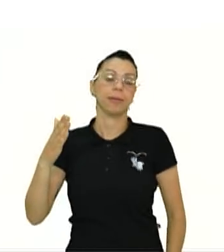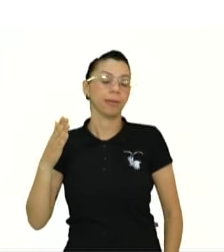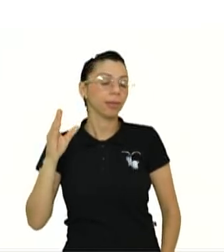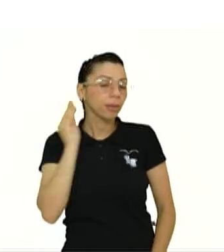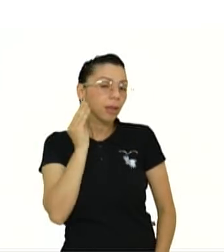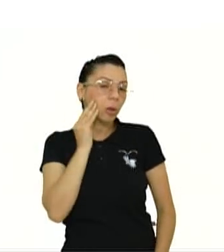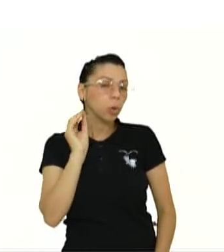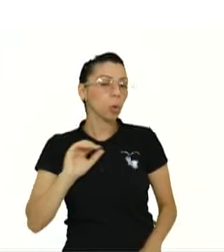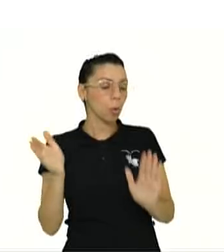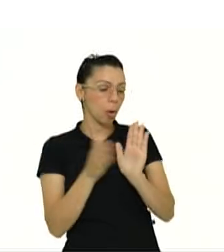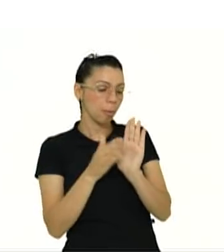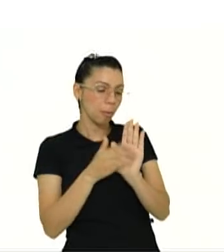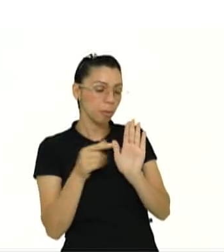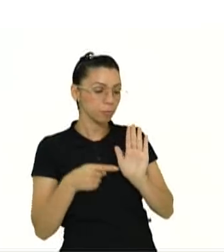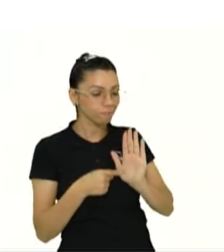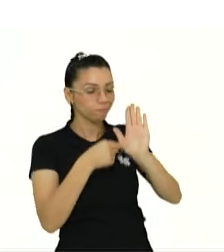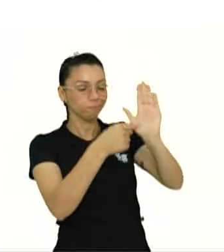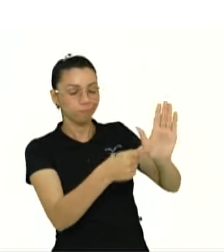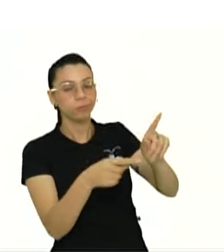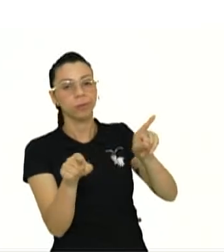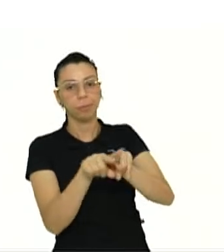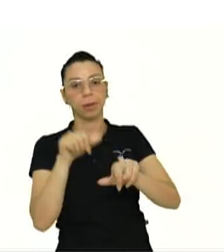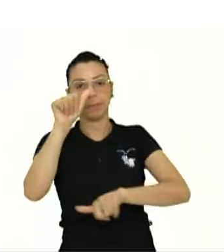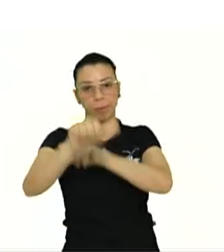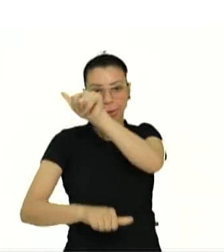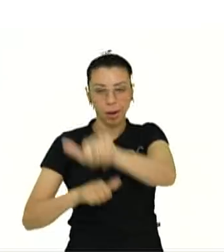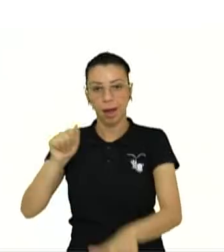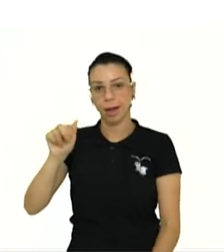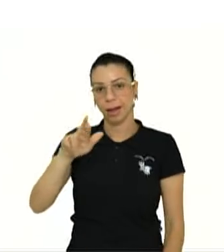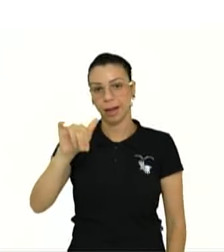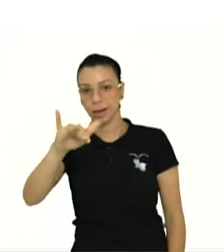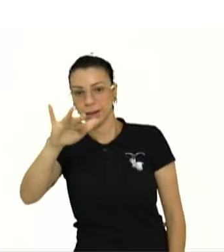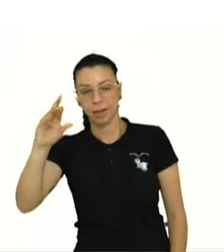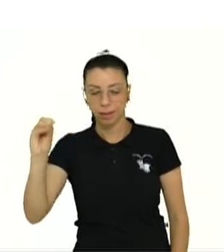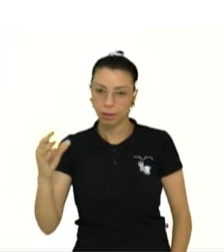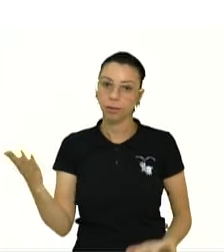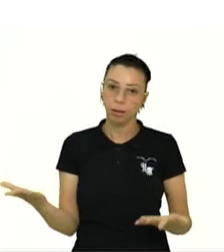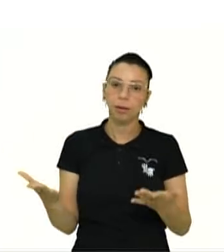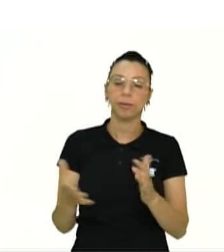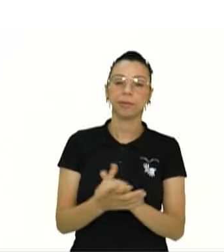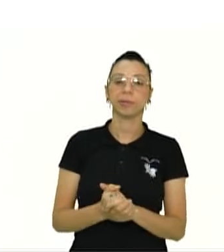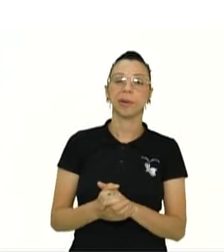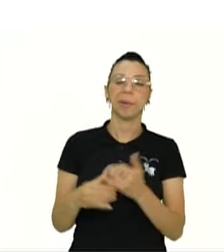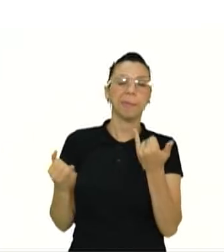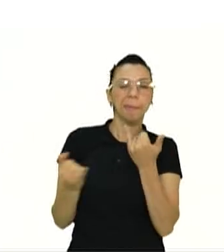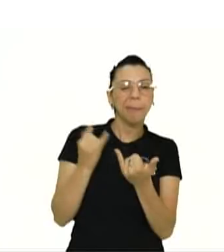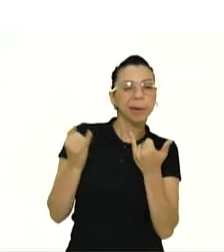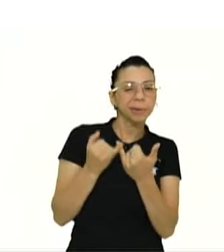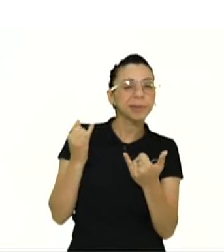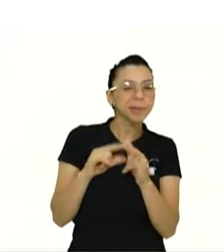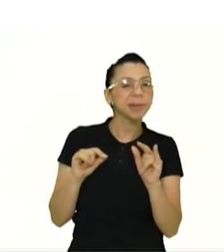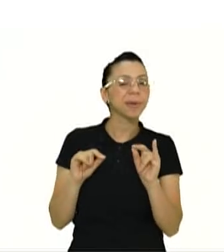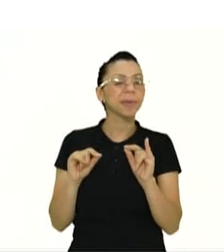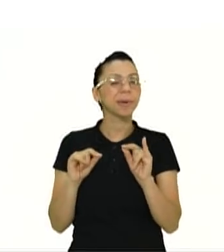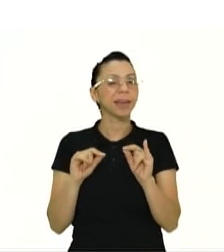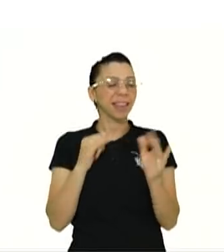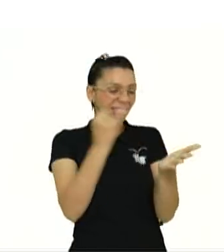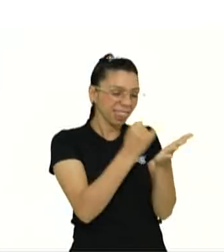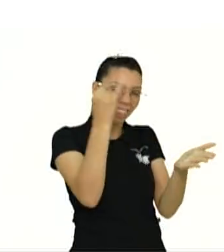propostas dele, né, de reforma agrária acima disso. Era uma espécie de taxação de fortunas, vamos dizer